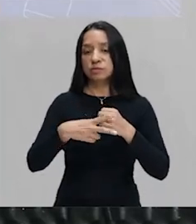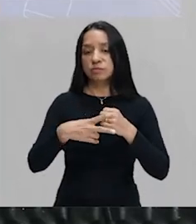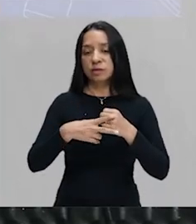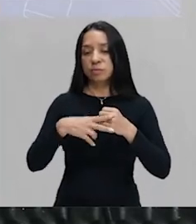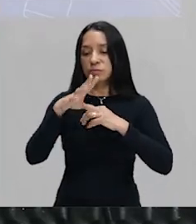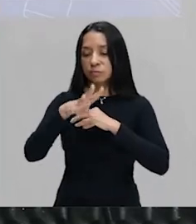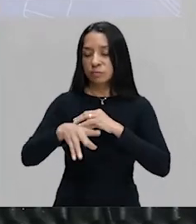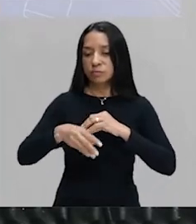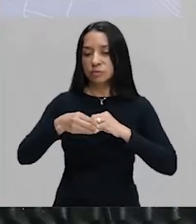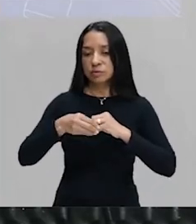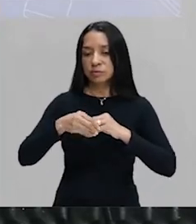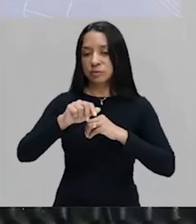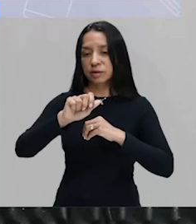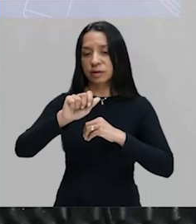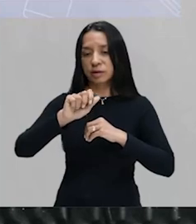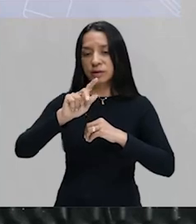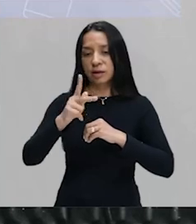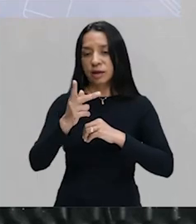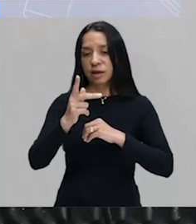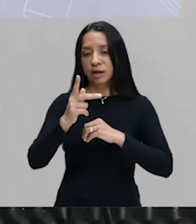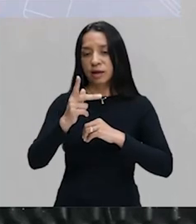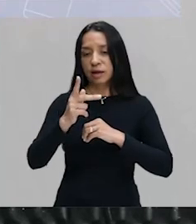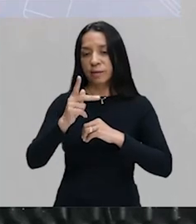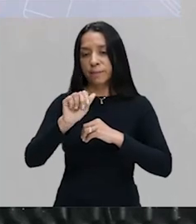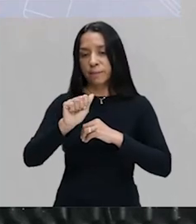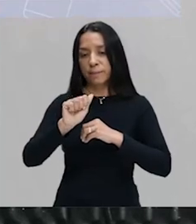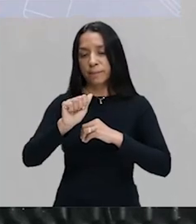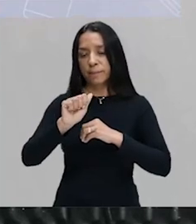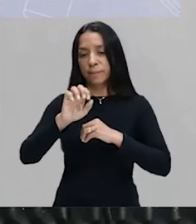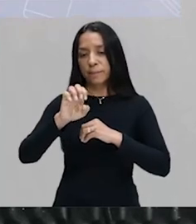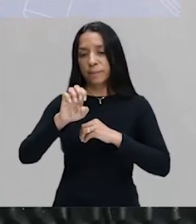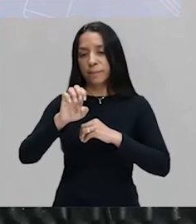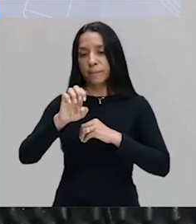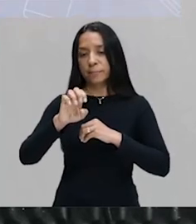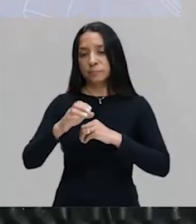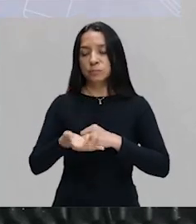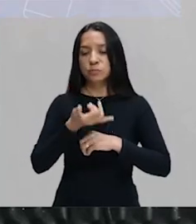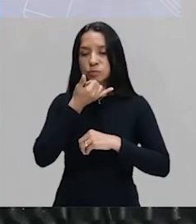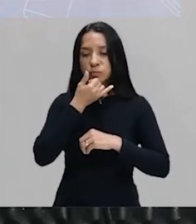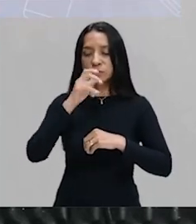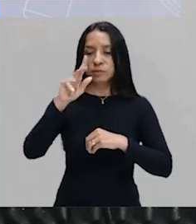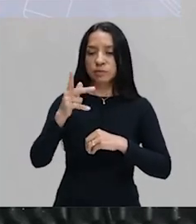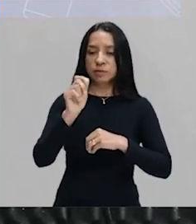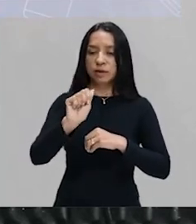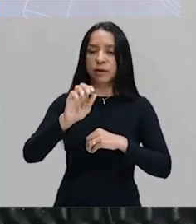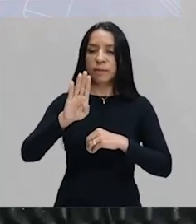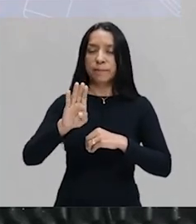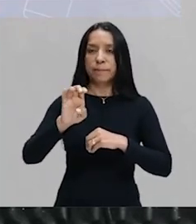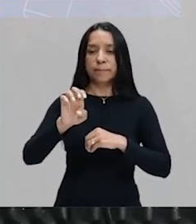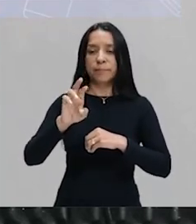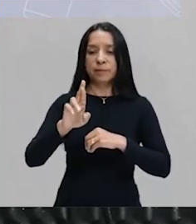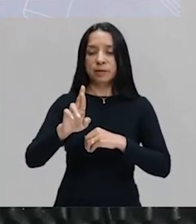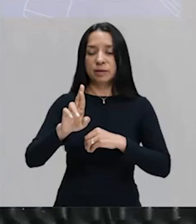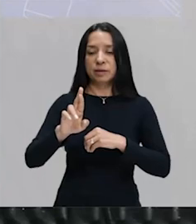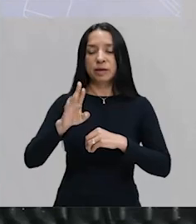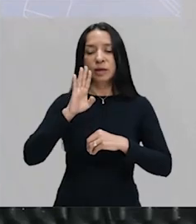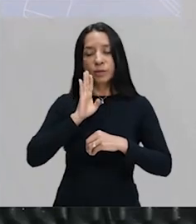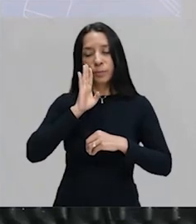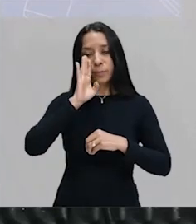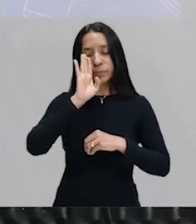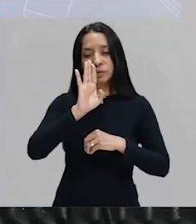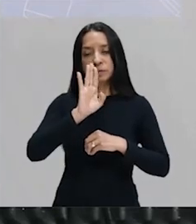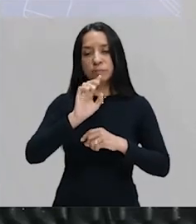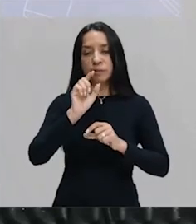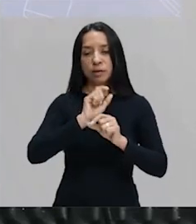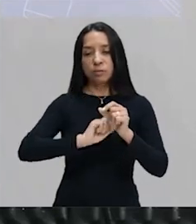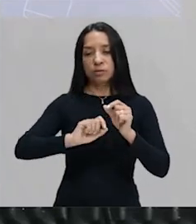o auxiliar habes, haber, né? E o meu verbo principal, que é o verbo estar, que é o que nós